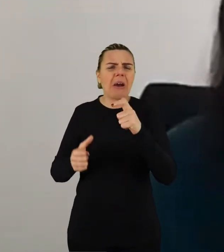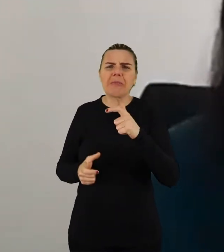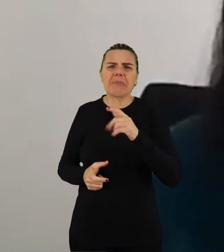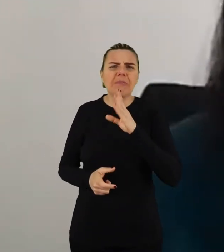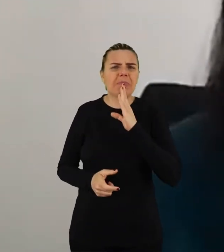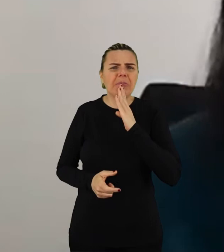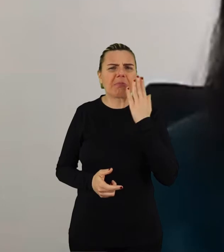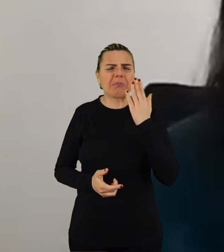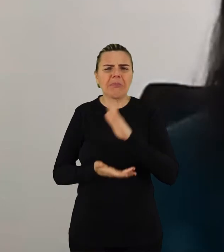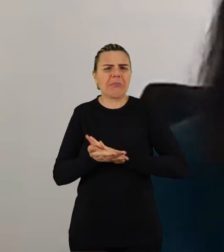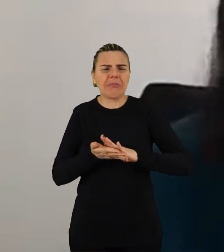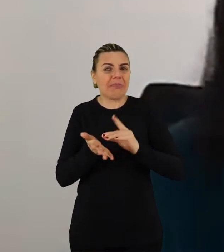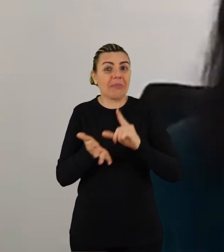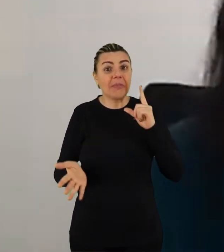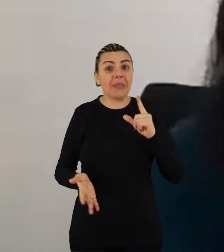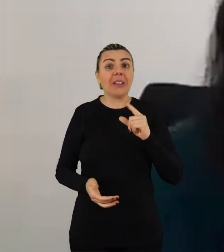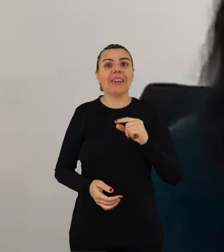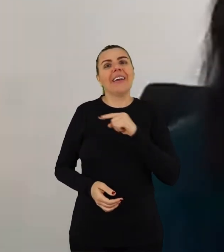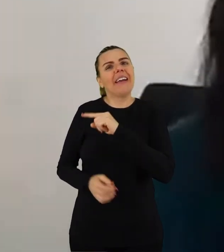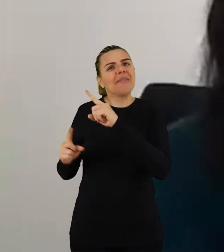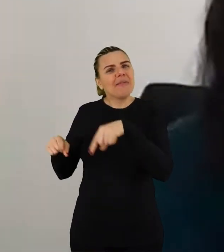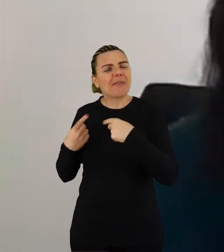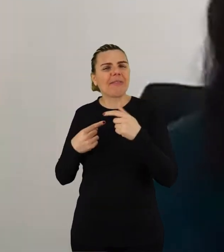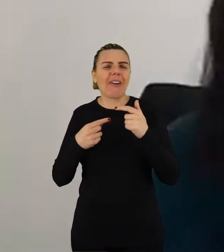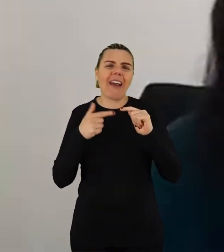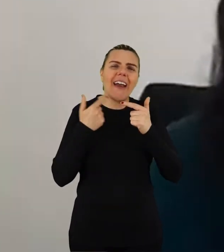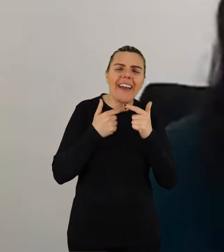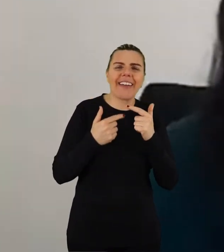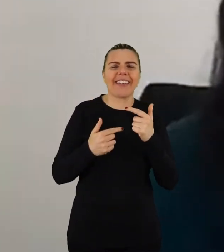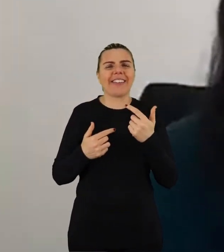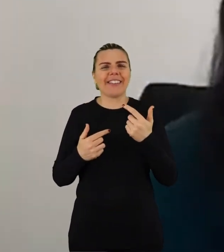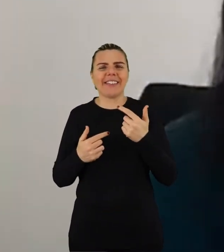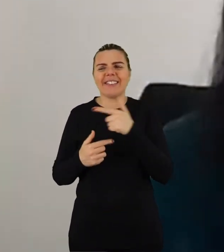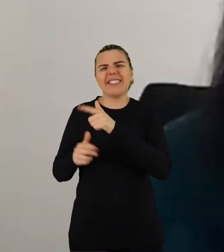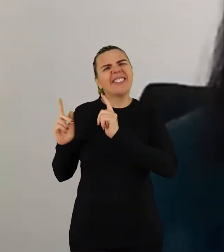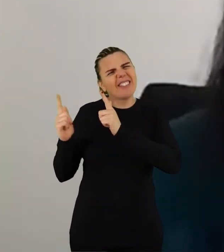visto. E o André me fazia rir, ele era divertido